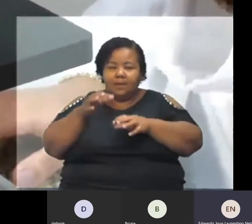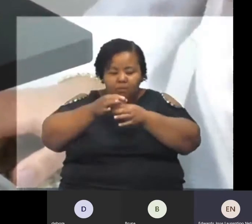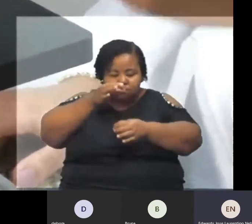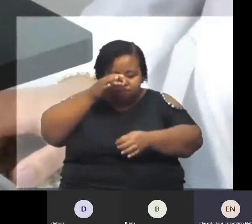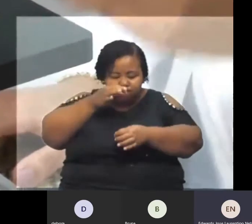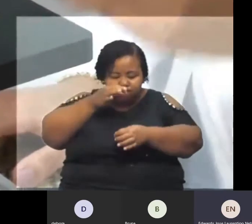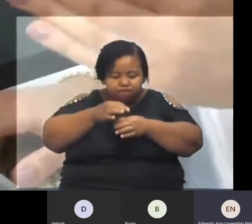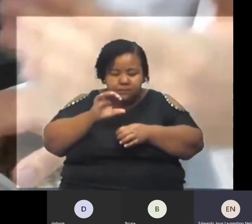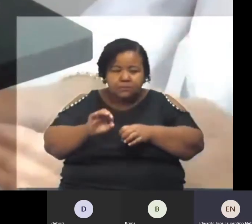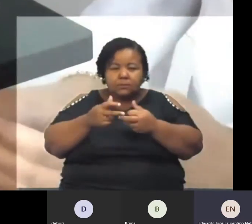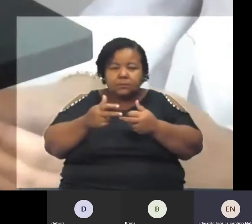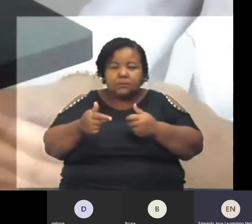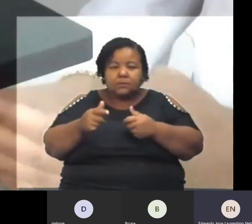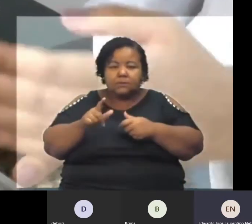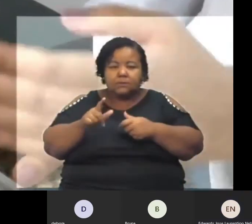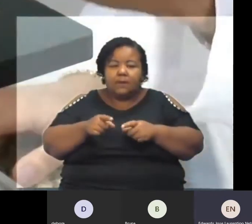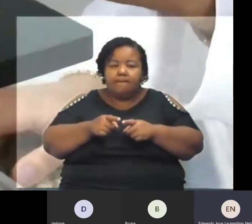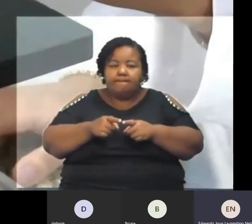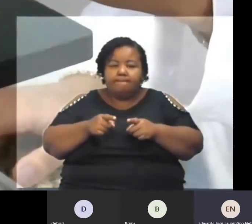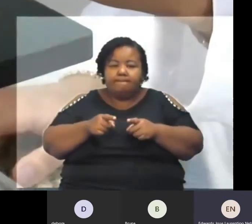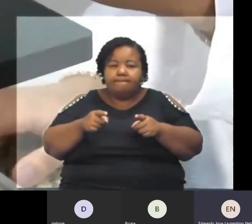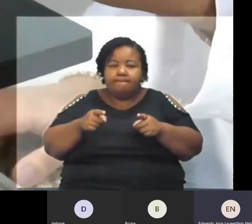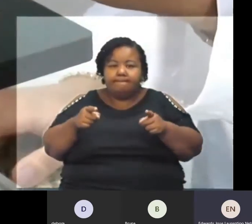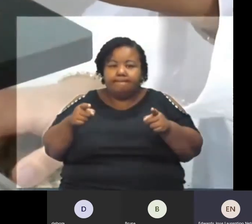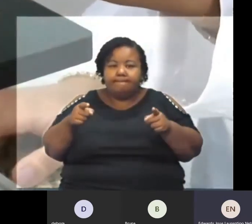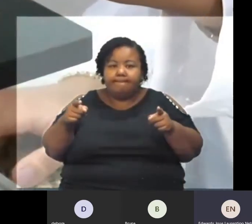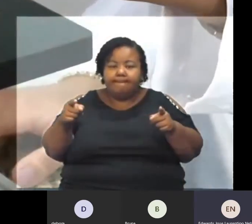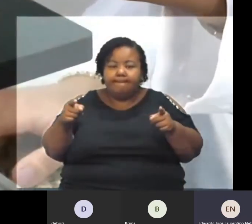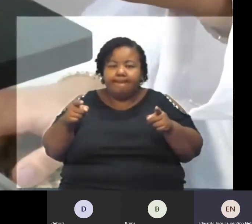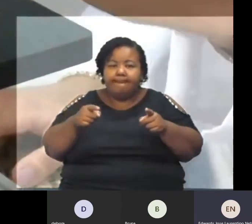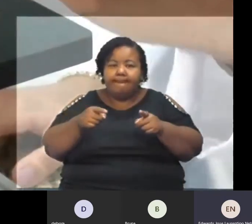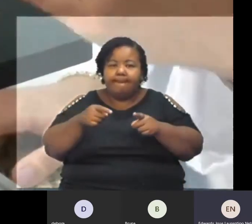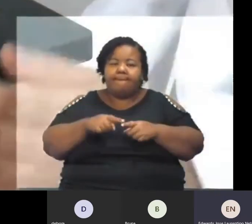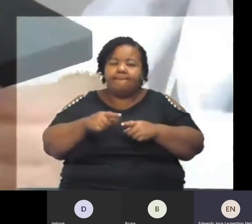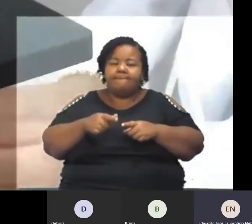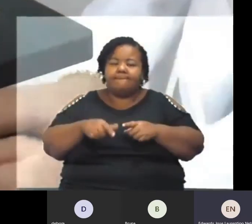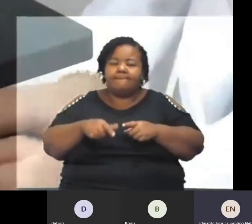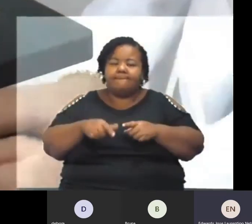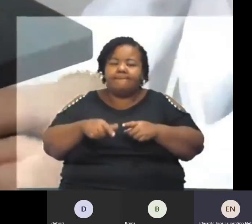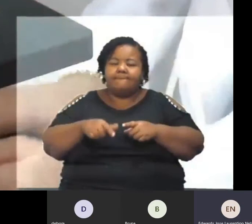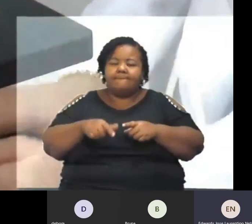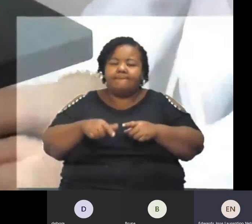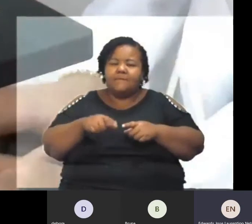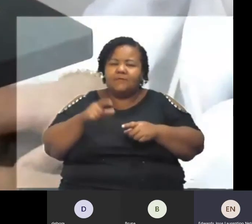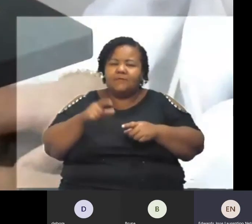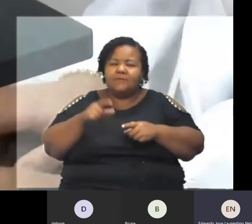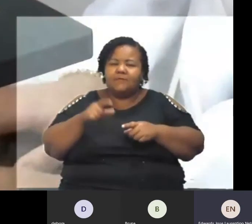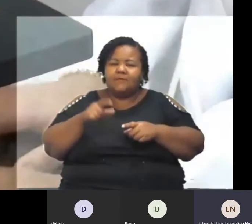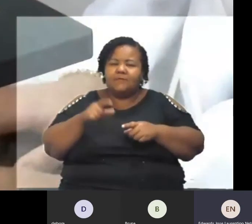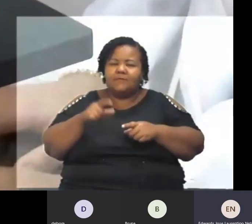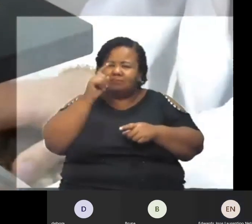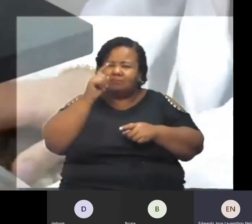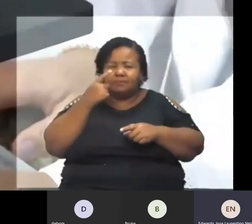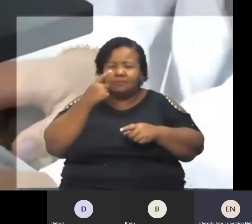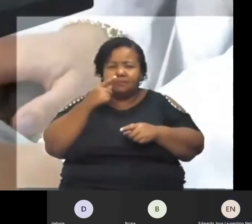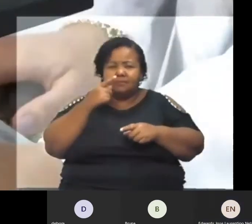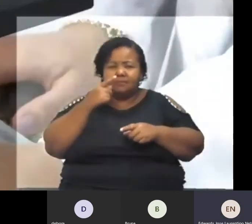vai ficando maior. E assim a nitidez vai diminuindo. Por isso, você vai um pouquinho para